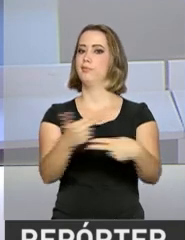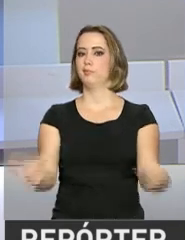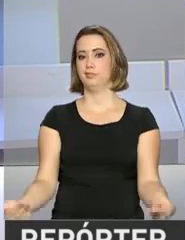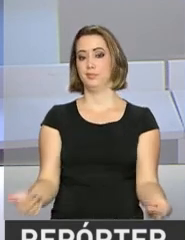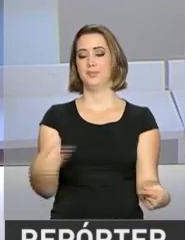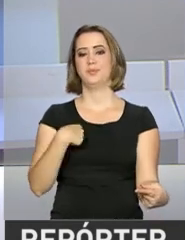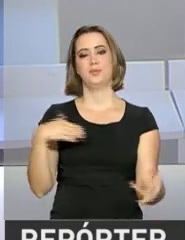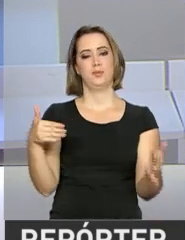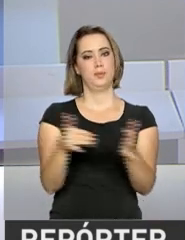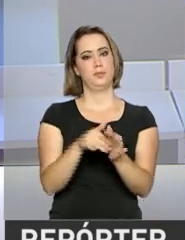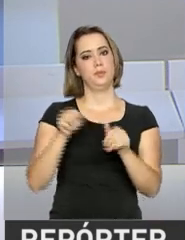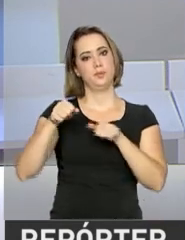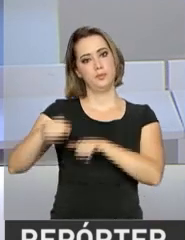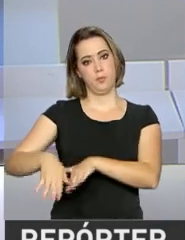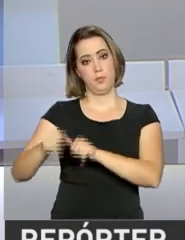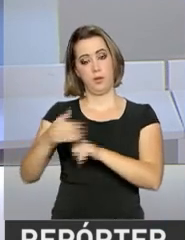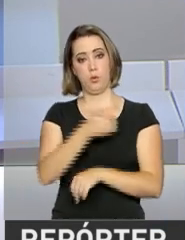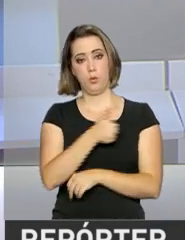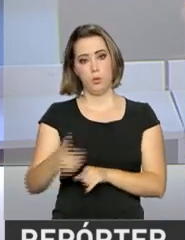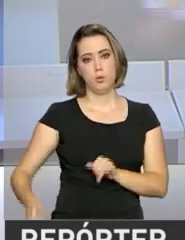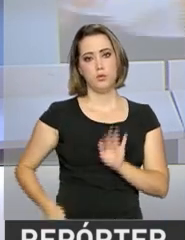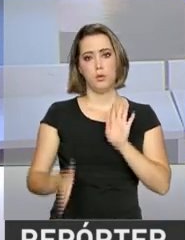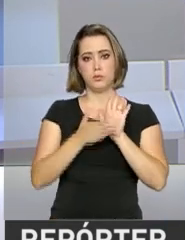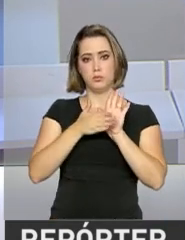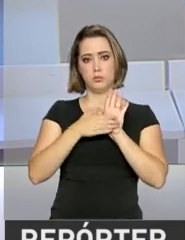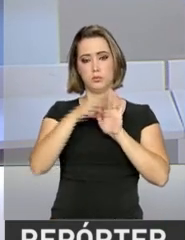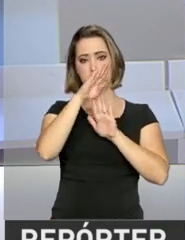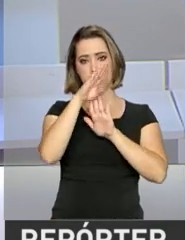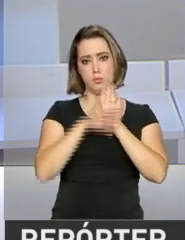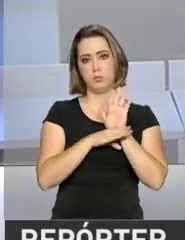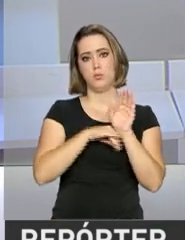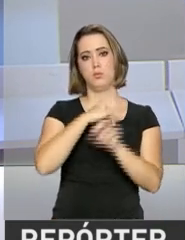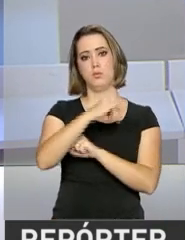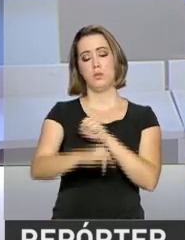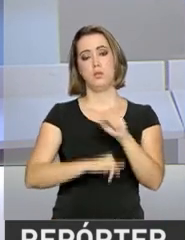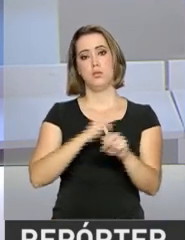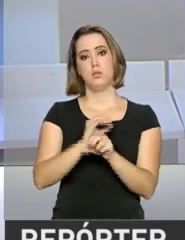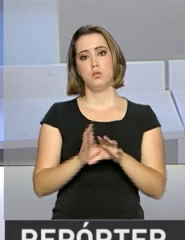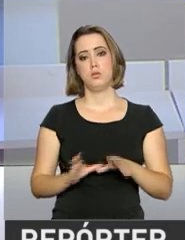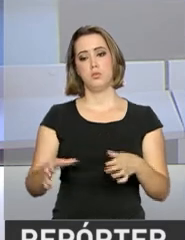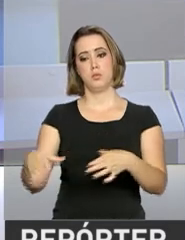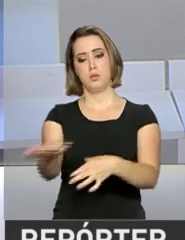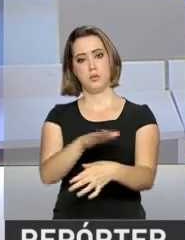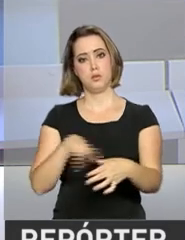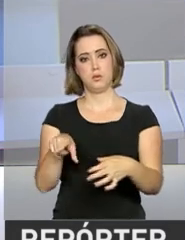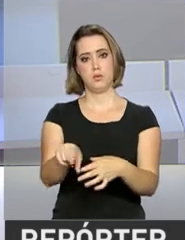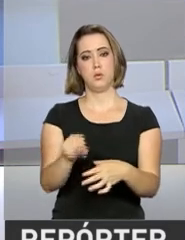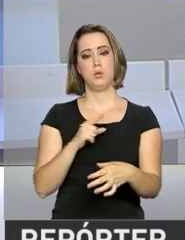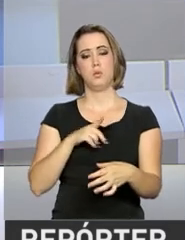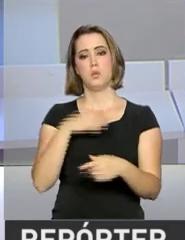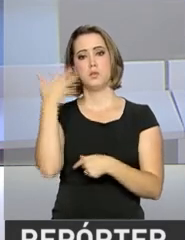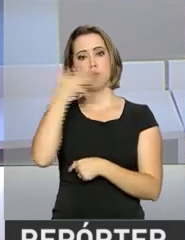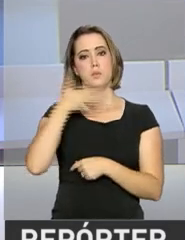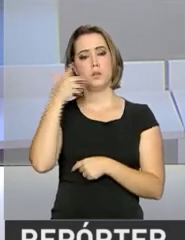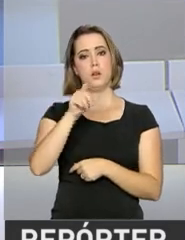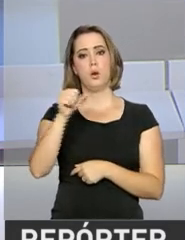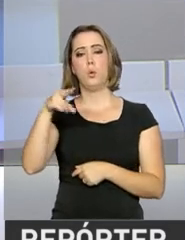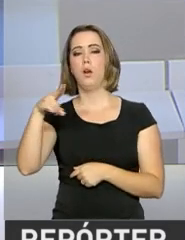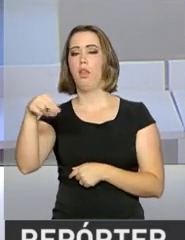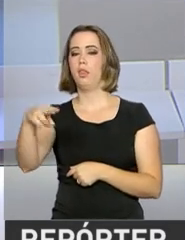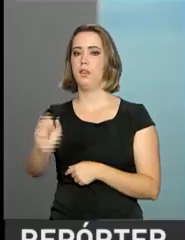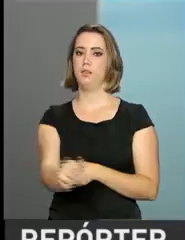até setembro o governo vai apresentar com o plano nacional de internet para esse setor quem explica pra gente a repórter luana